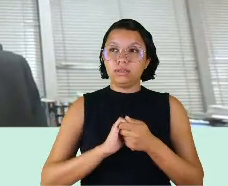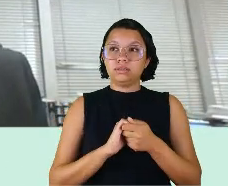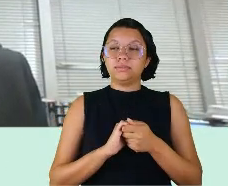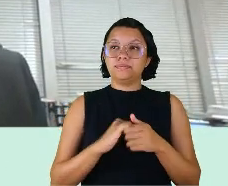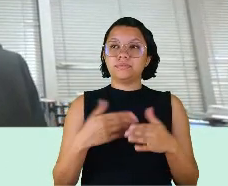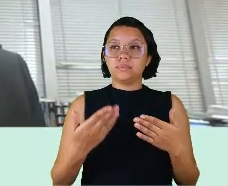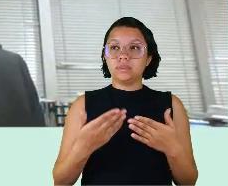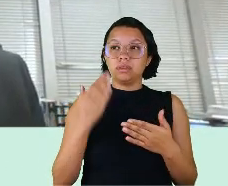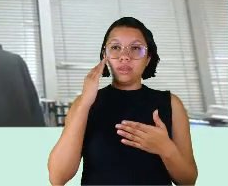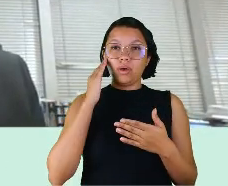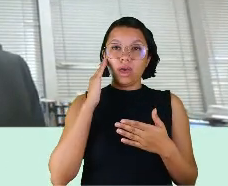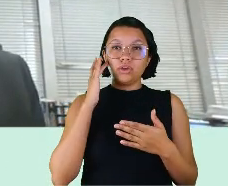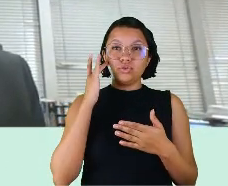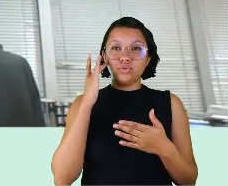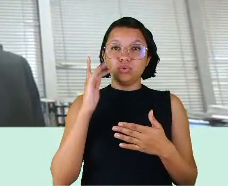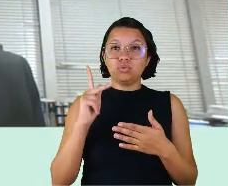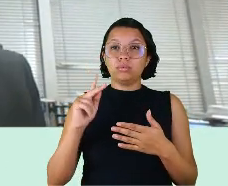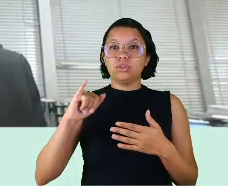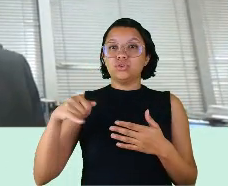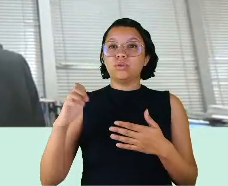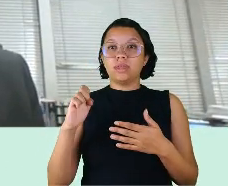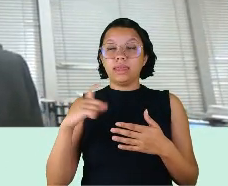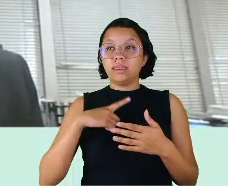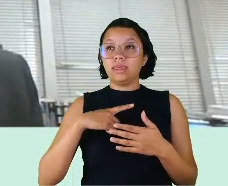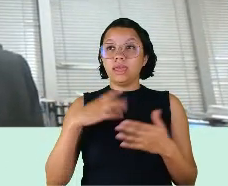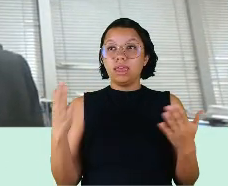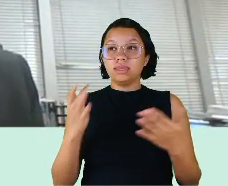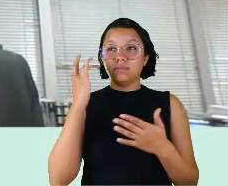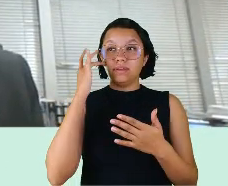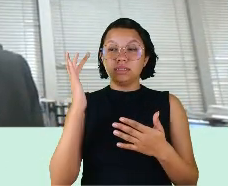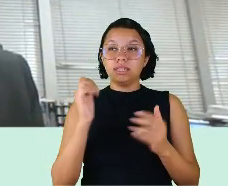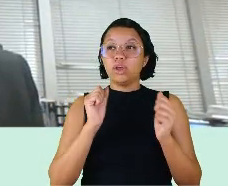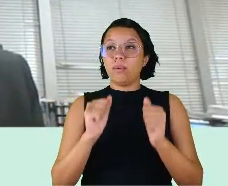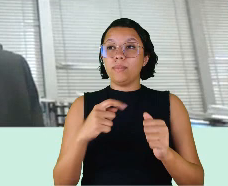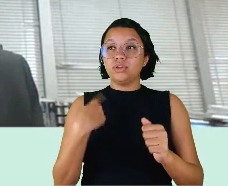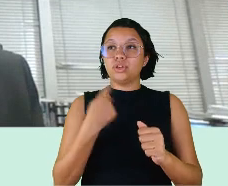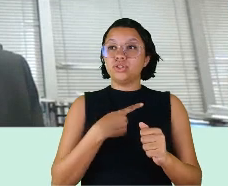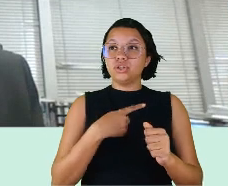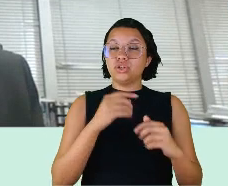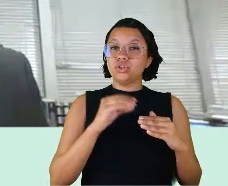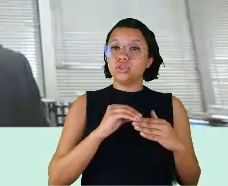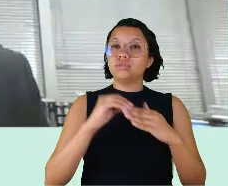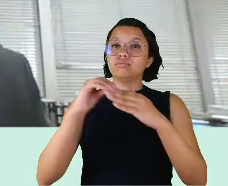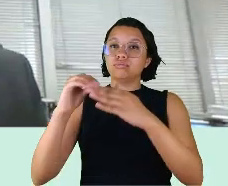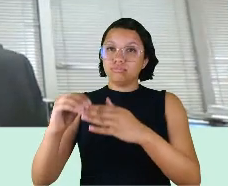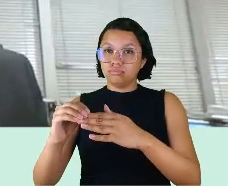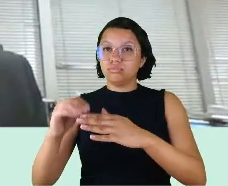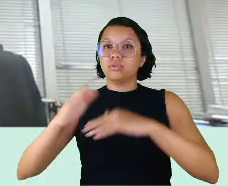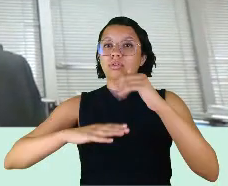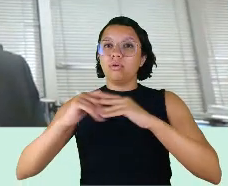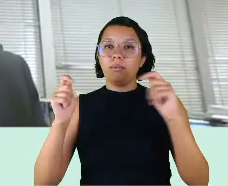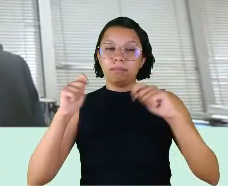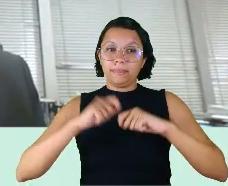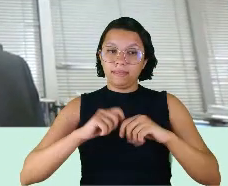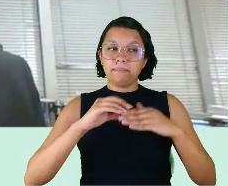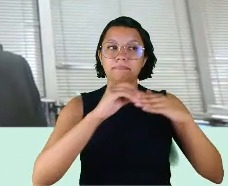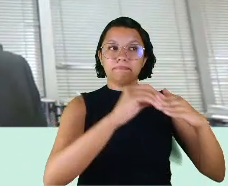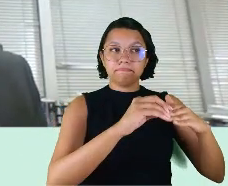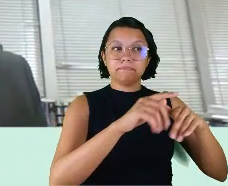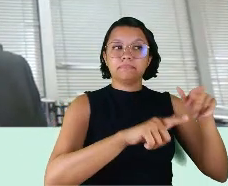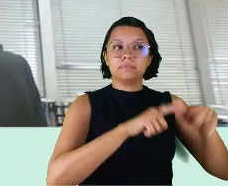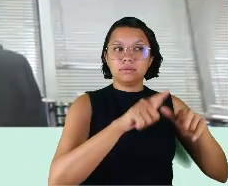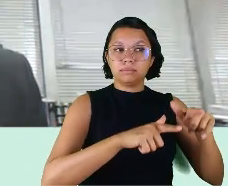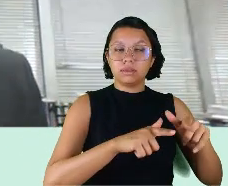Né? Eu acho que o PJE tem essa facilidade de permitir a gente realocar o trabalho, realocar competências,